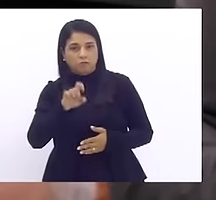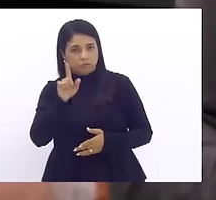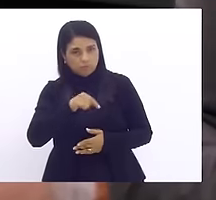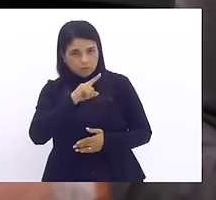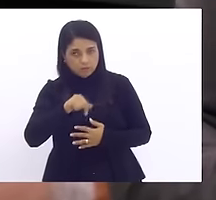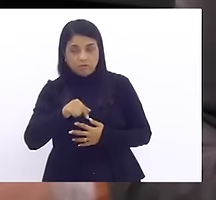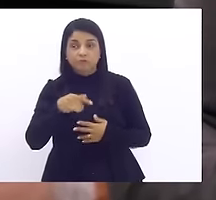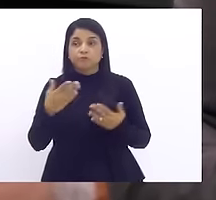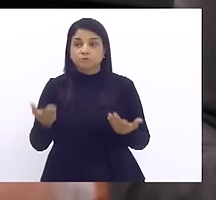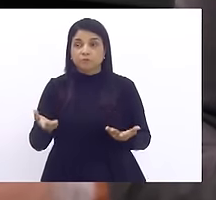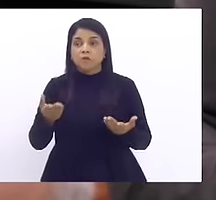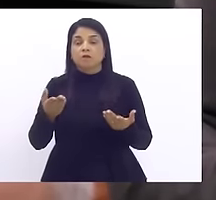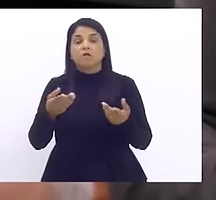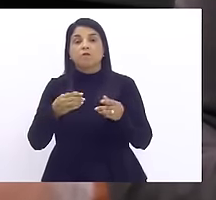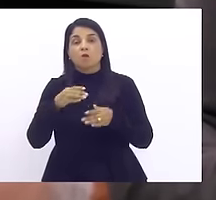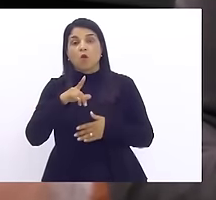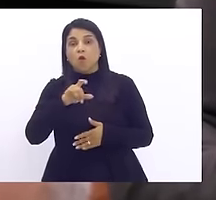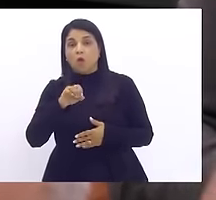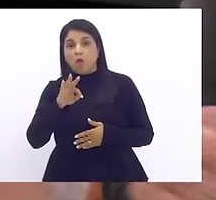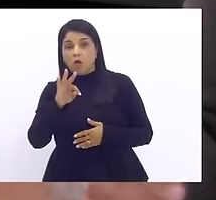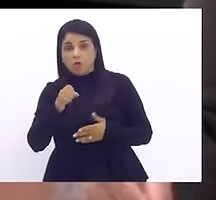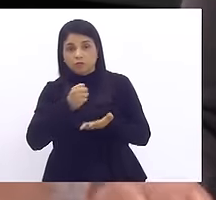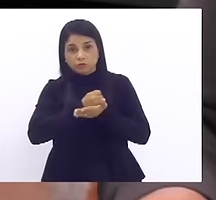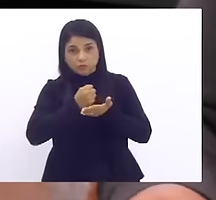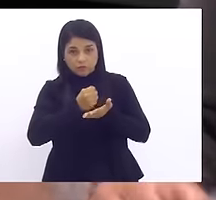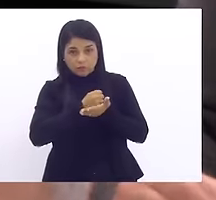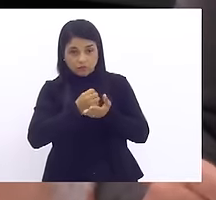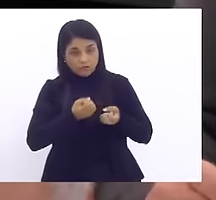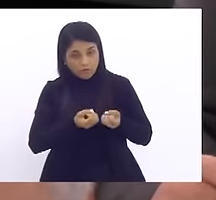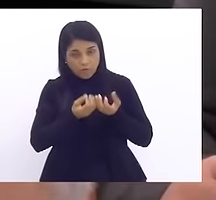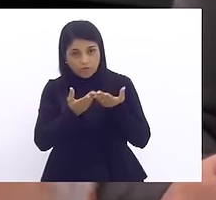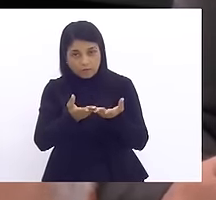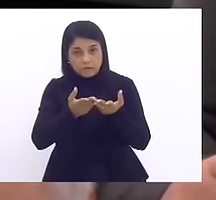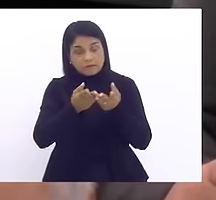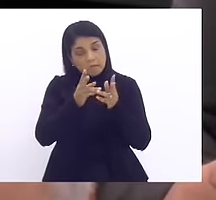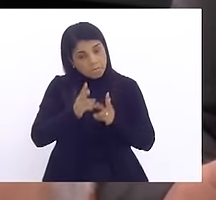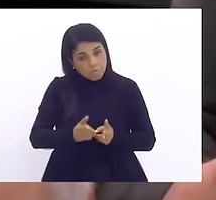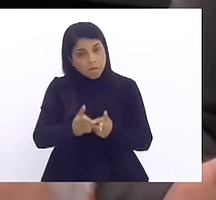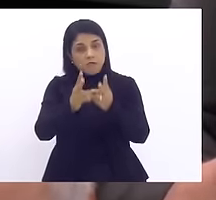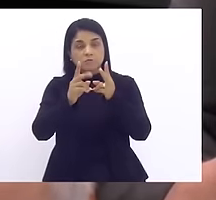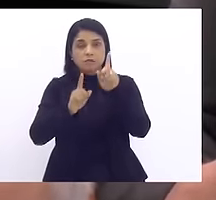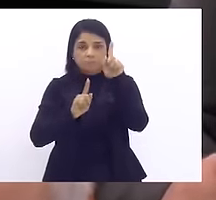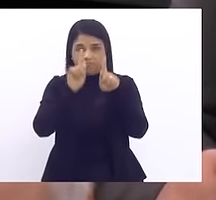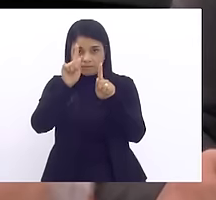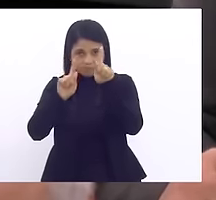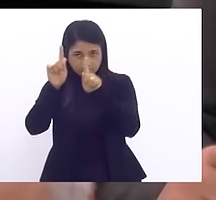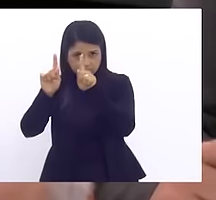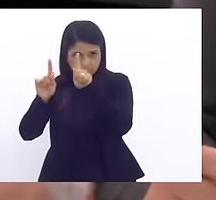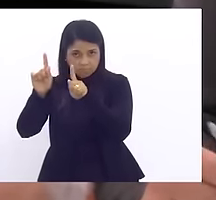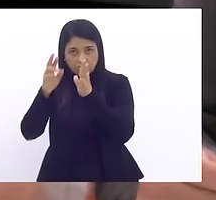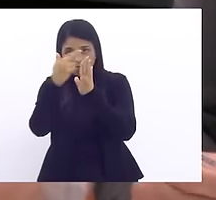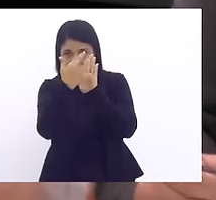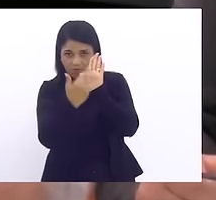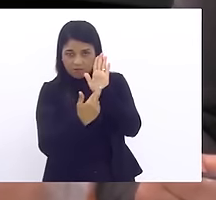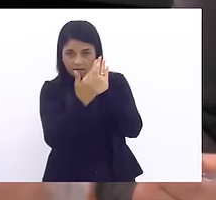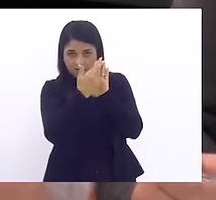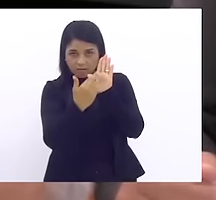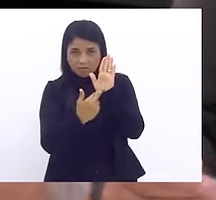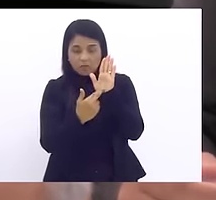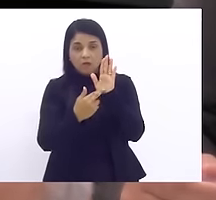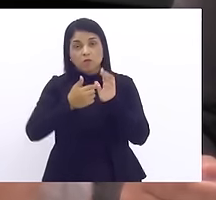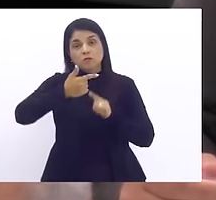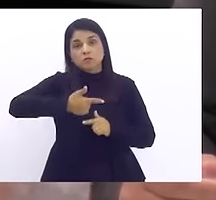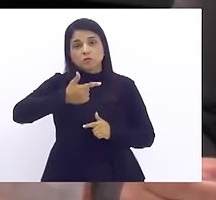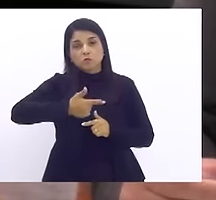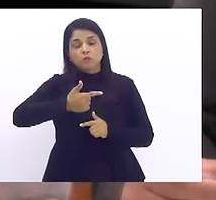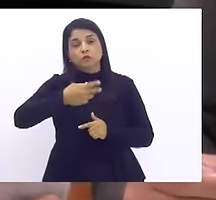dito diz o lote foi oferecido o contrato foi oferecido nas mesmas condições da licitação foi oferecido ao